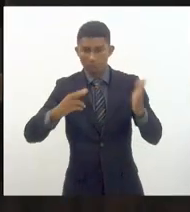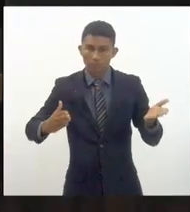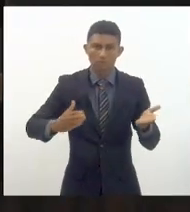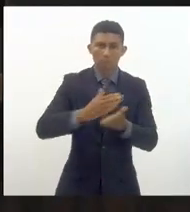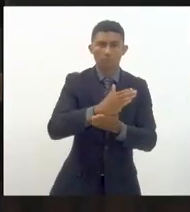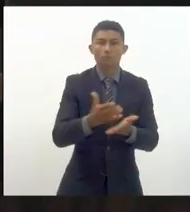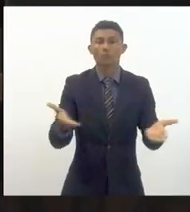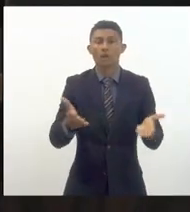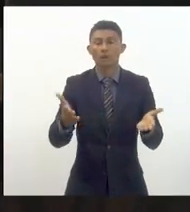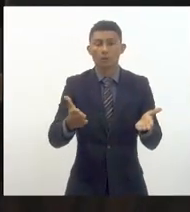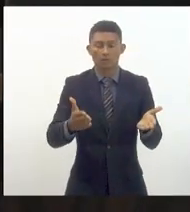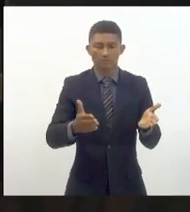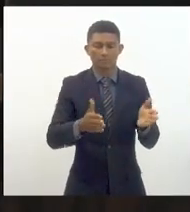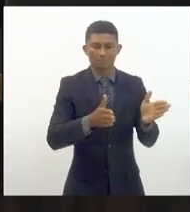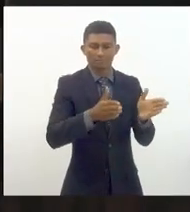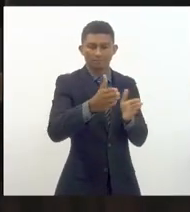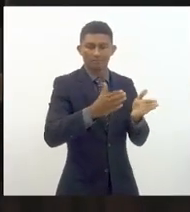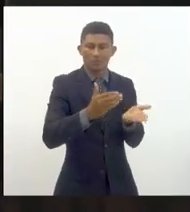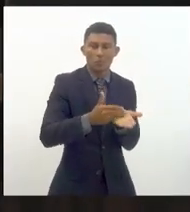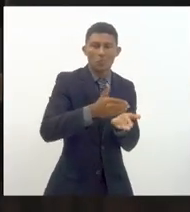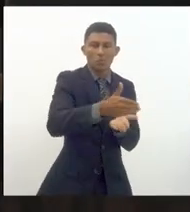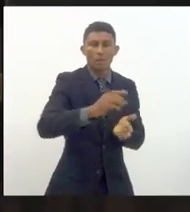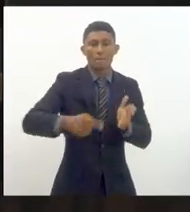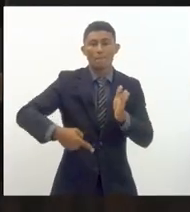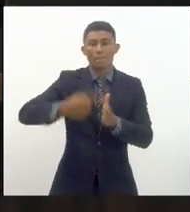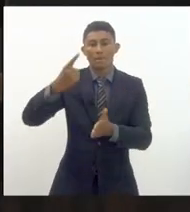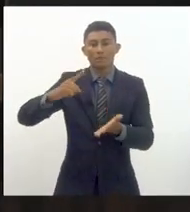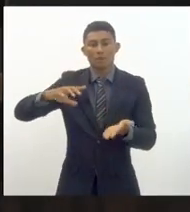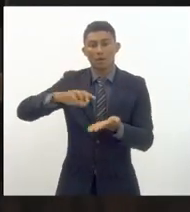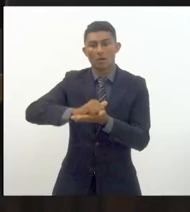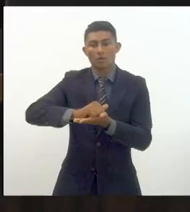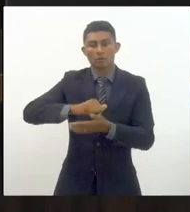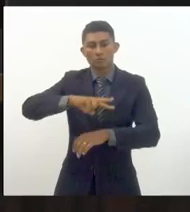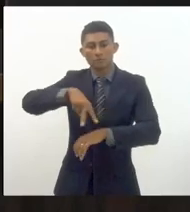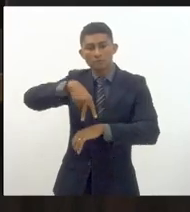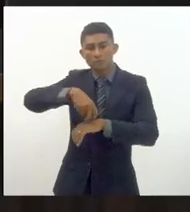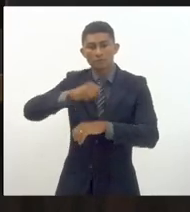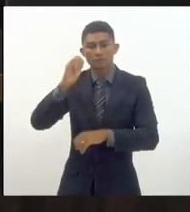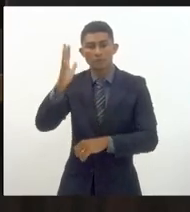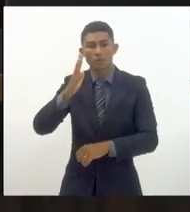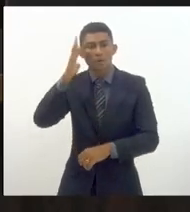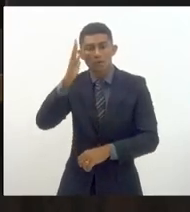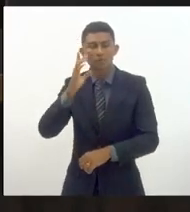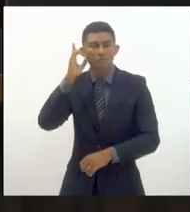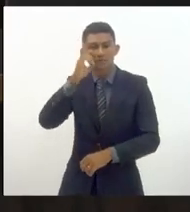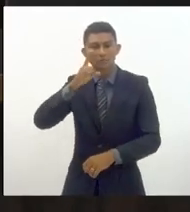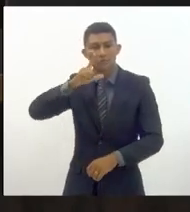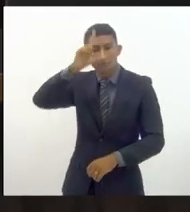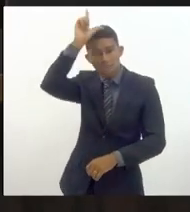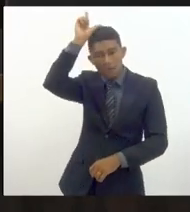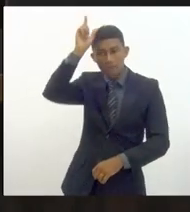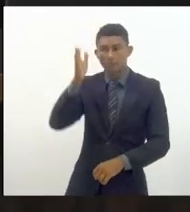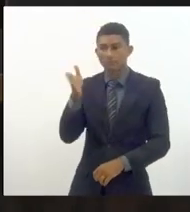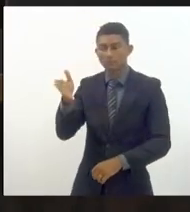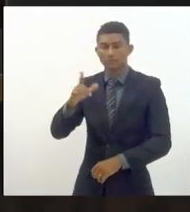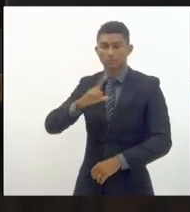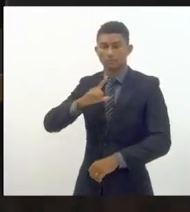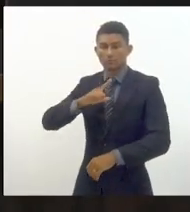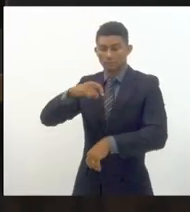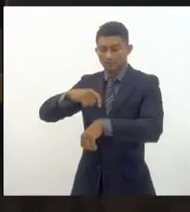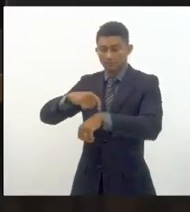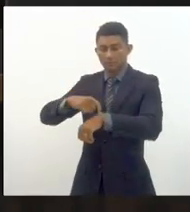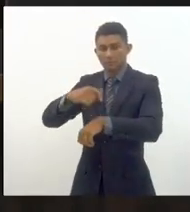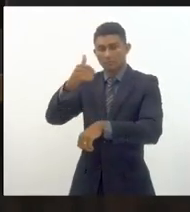passa-se ao expediente Inicial com o primeiro orador inscrito o Nobre Deputado Luiz Paulo vossa excelência dispõe de dez